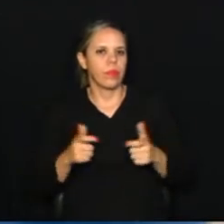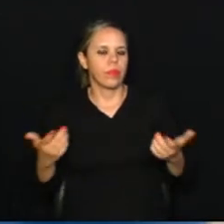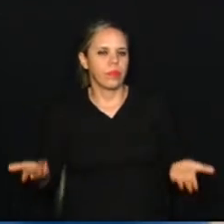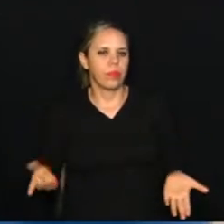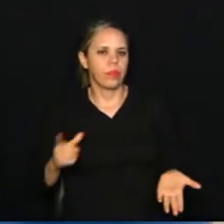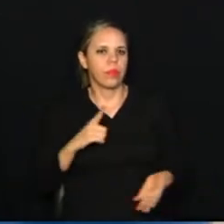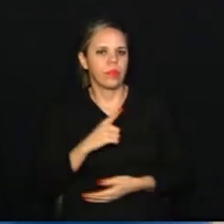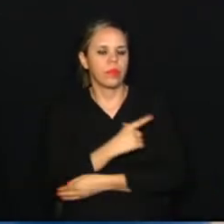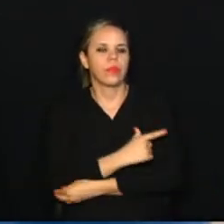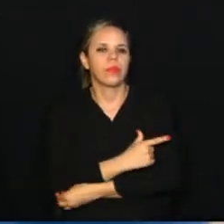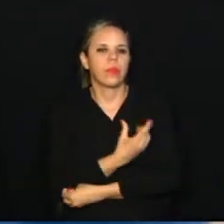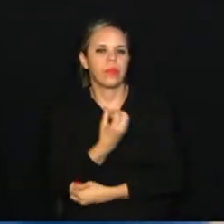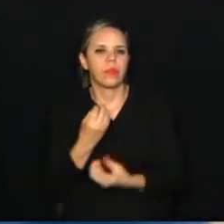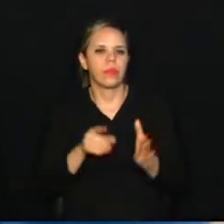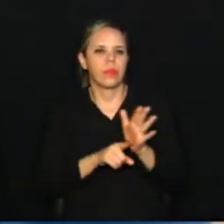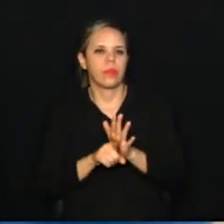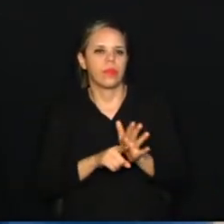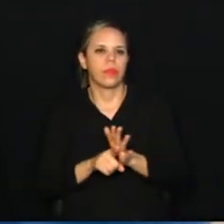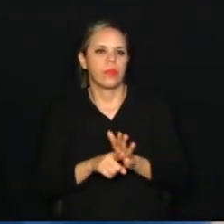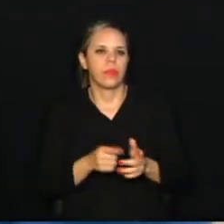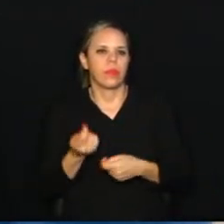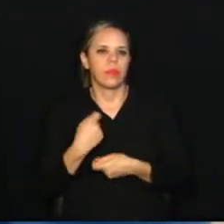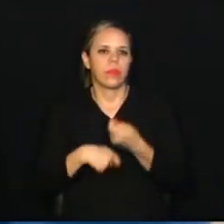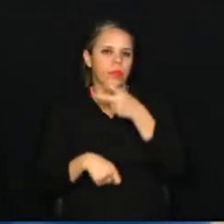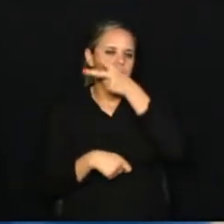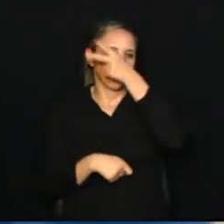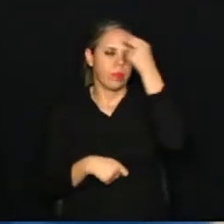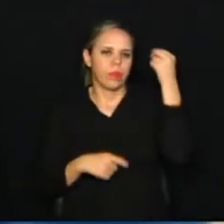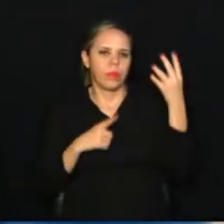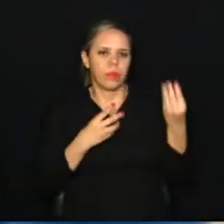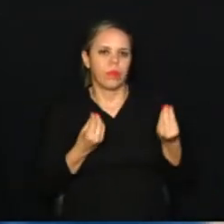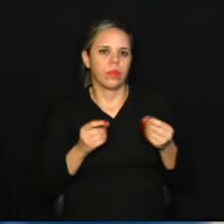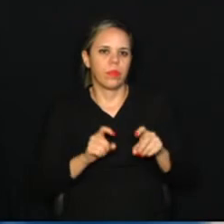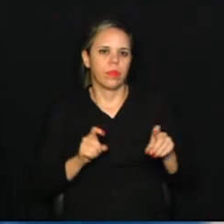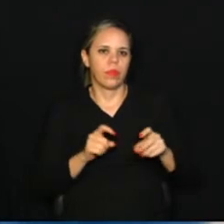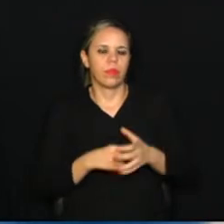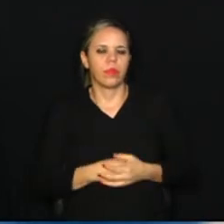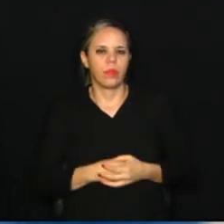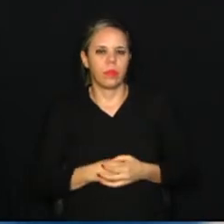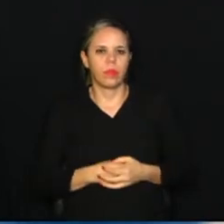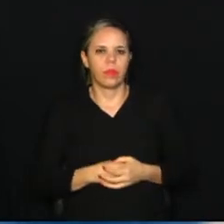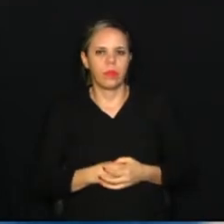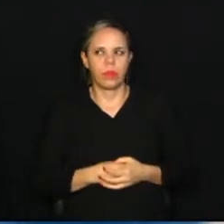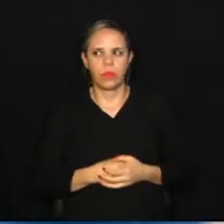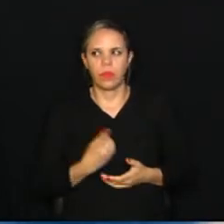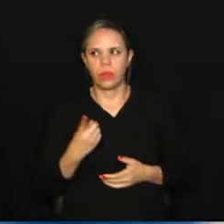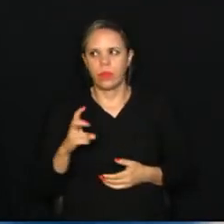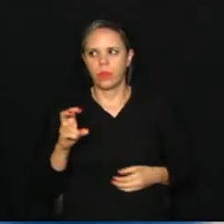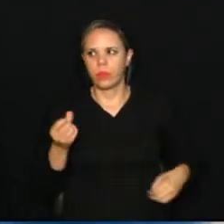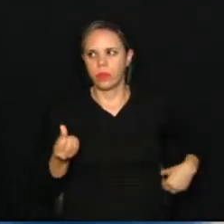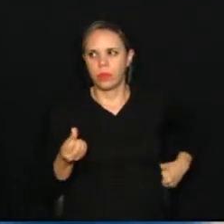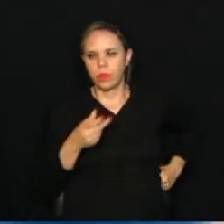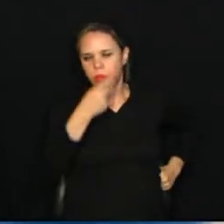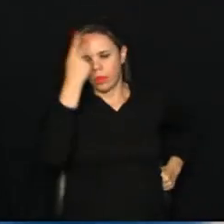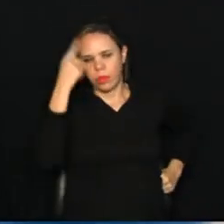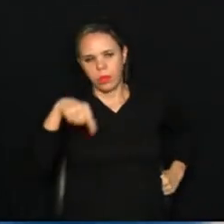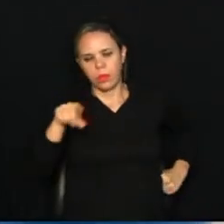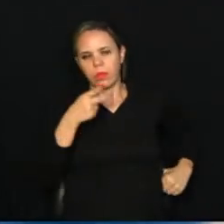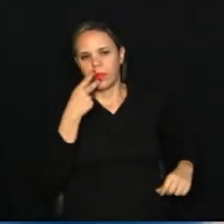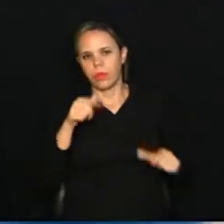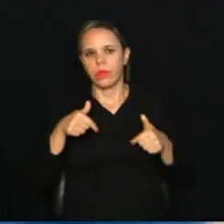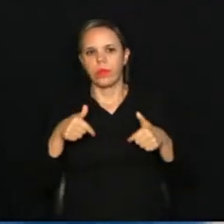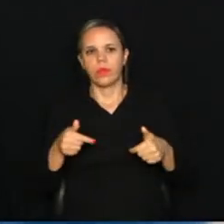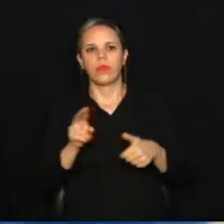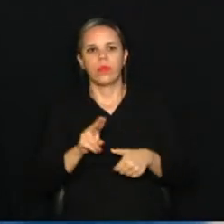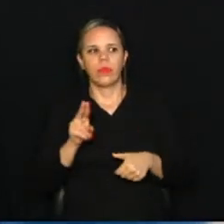ter muita informação para a administração pública. Ele tem muita informação. Com o 56 e a população, como o senhor falou, reforçando o